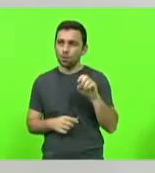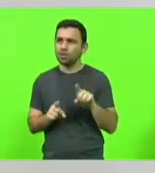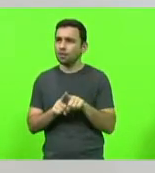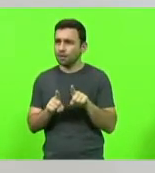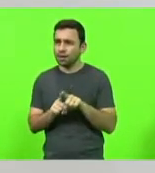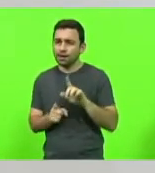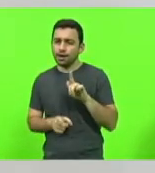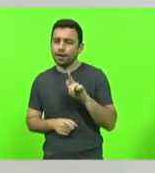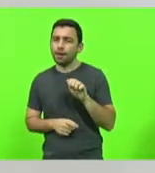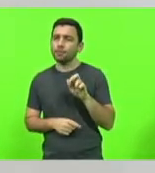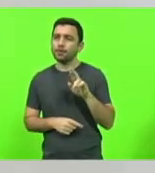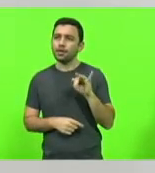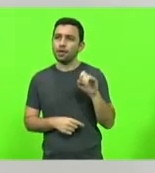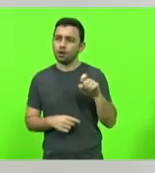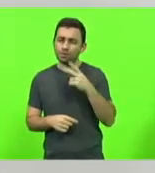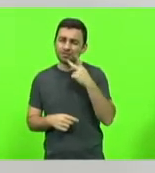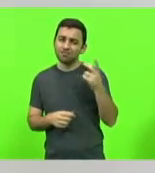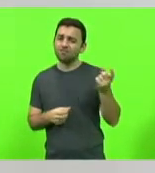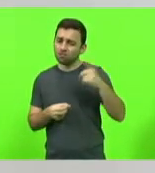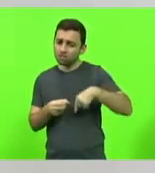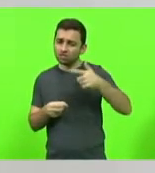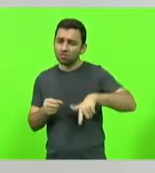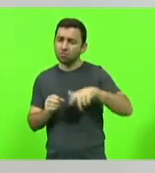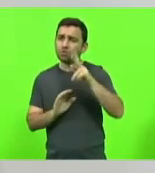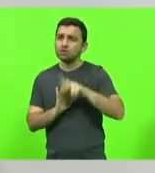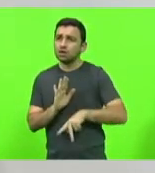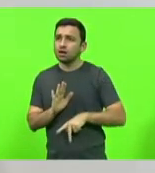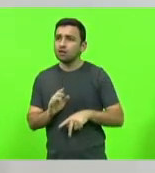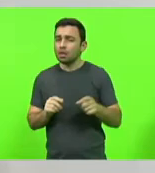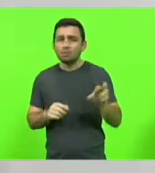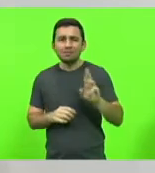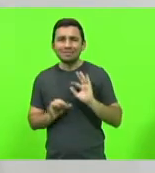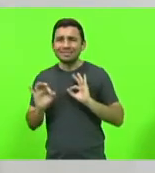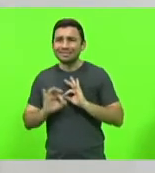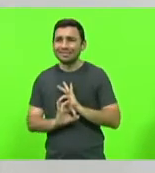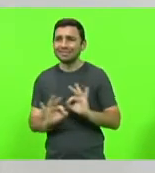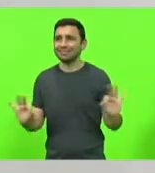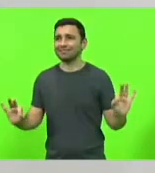prefeito Jean para retomar o projeto e ele não deu nenhuma resposta até hoje.